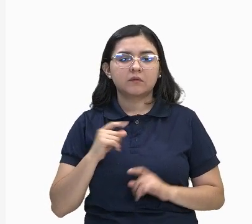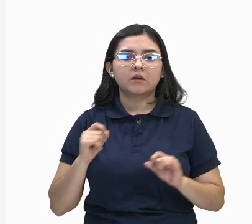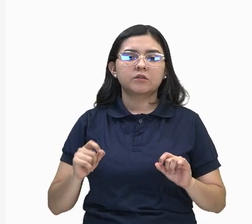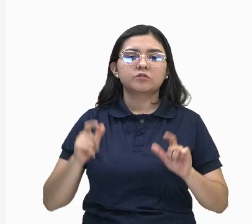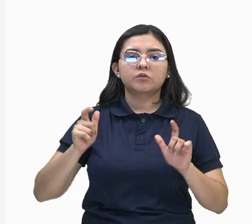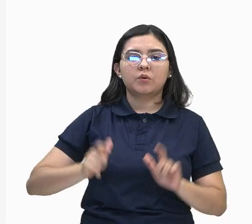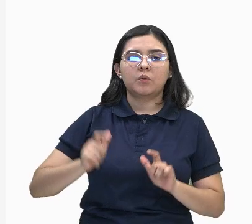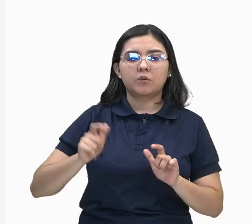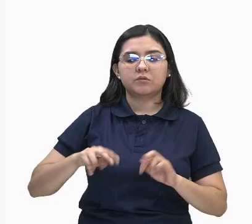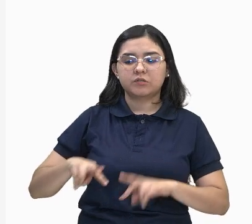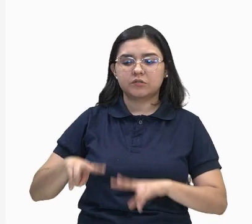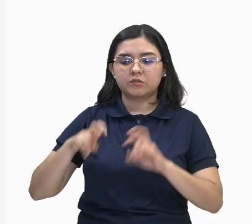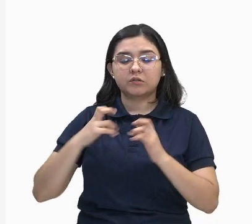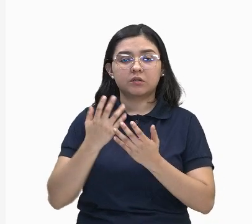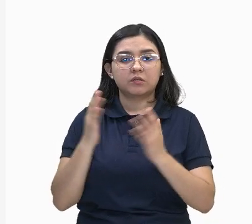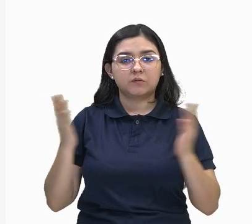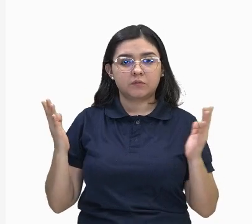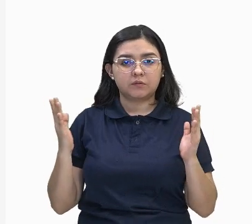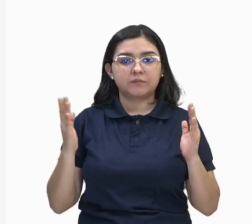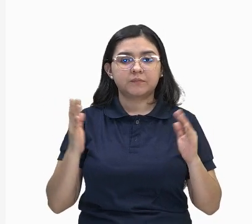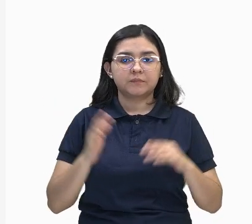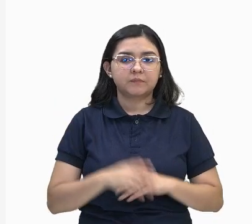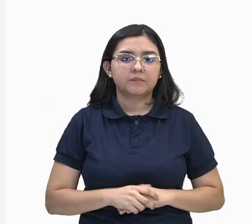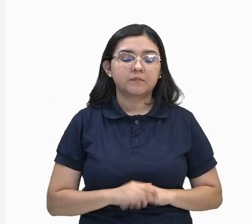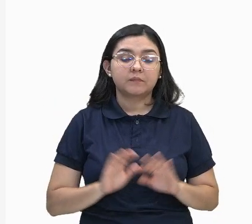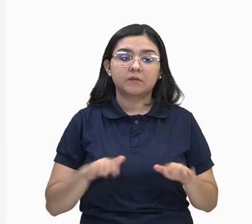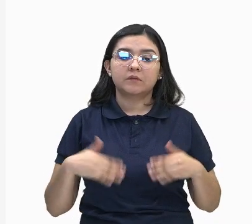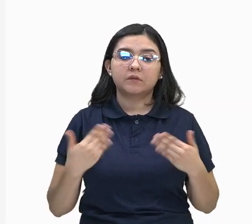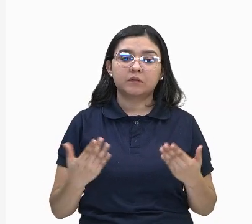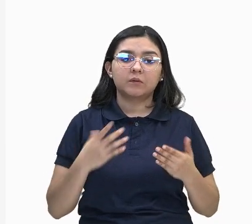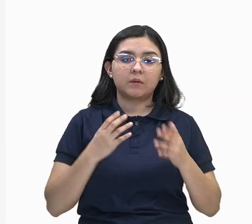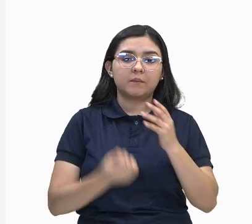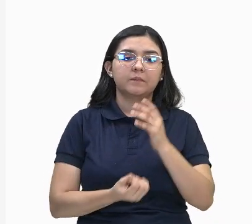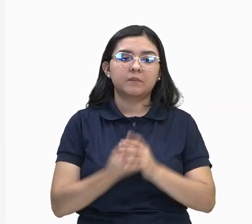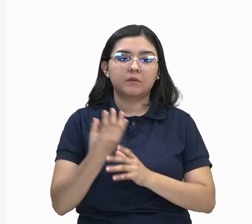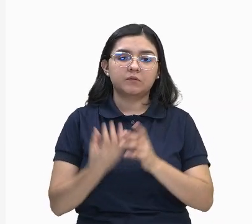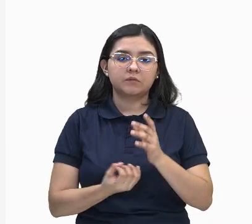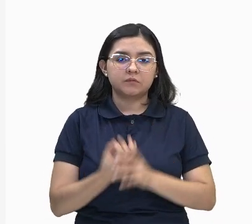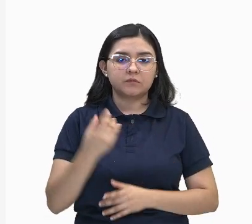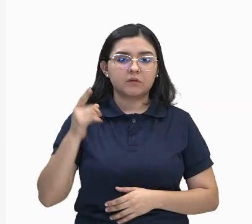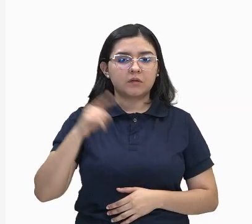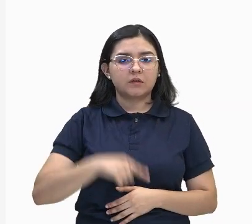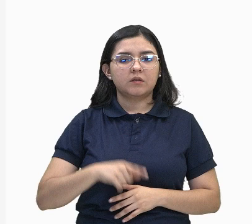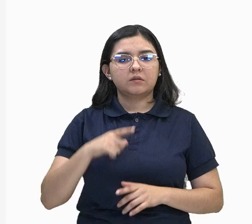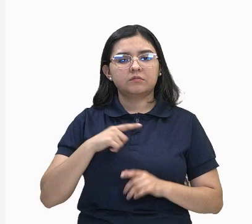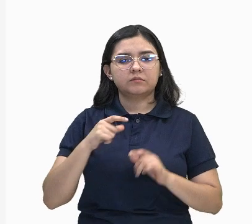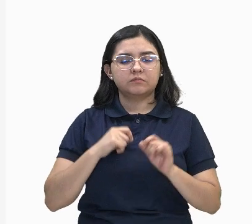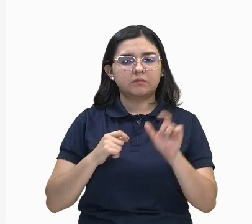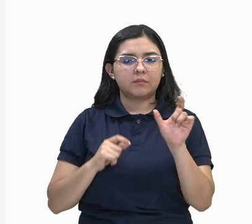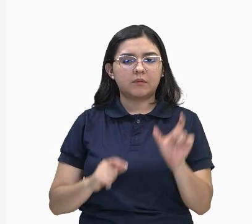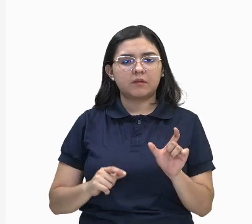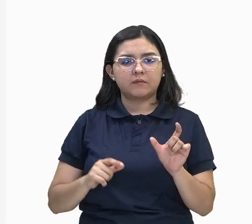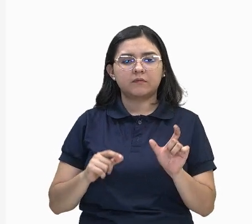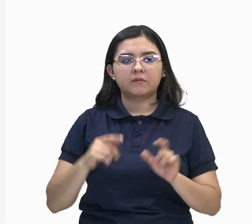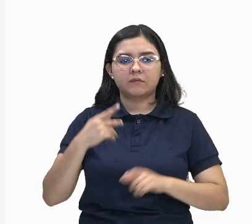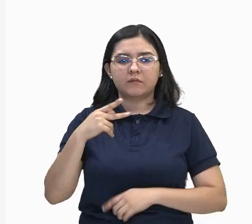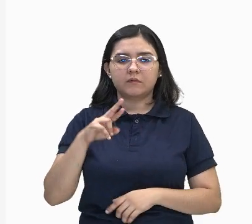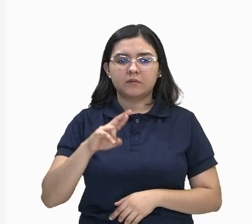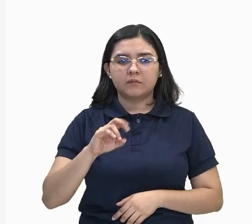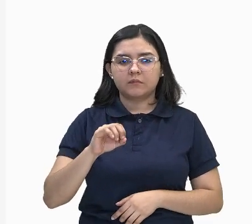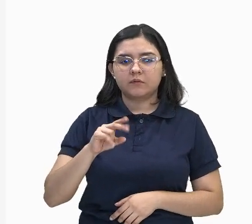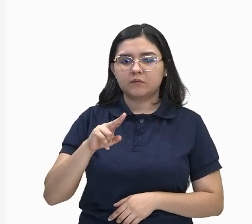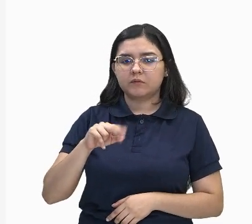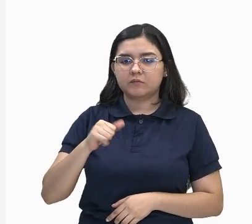onde? Da natureza. Contudo, a produção é um termo amplo que abrange